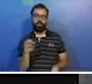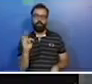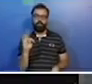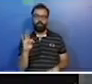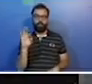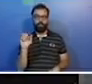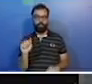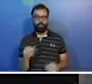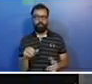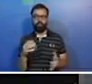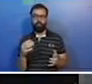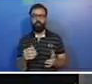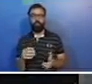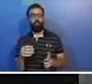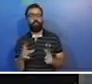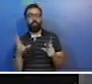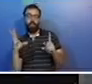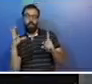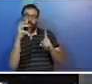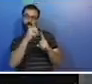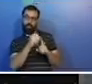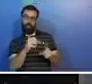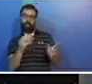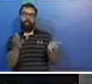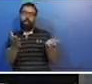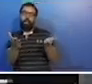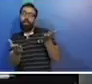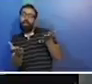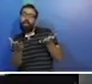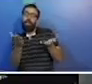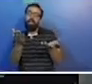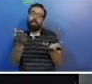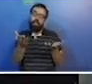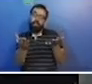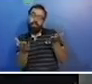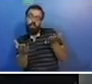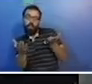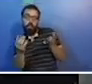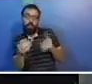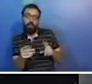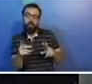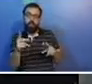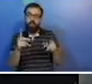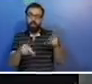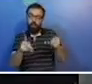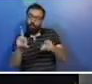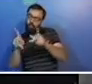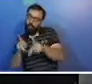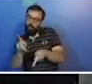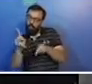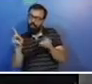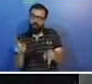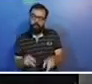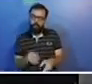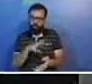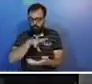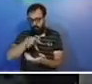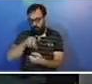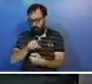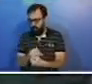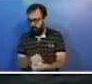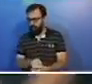equilibrar a população dos outros animais, certo? Então, o animal existe é porque ele é importante.